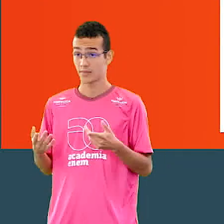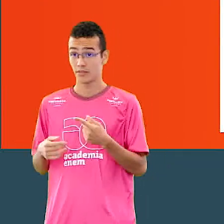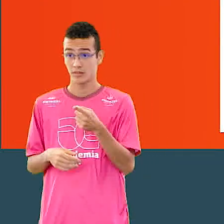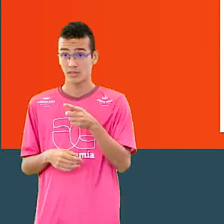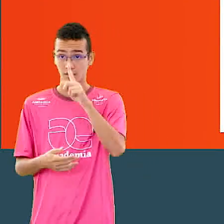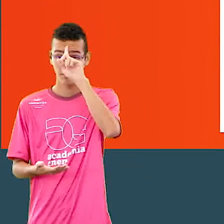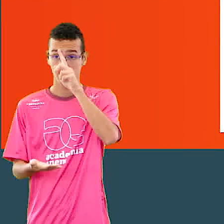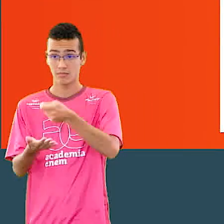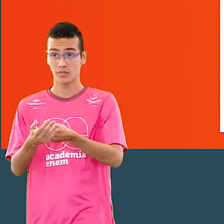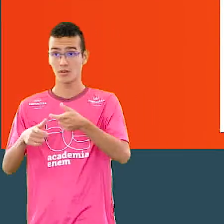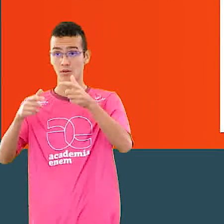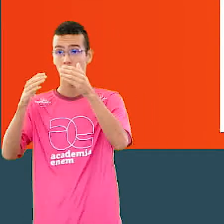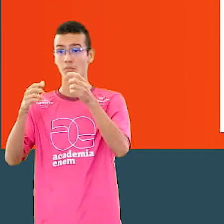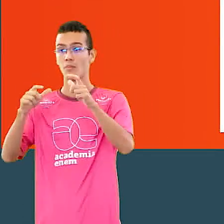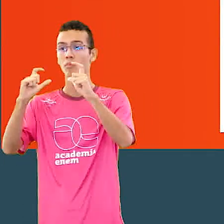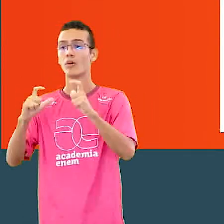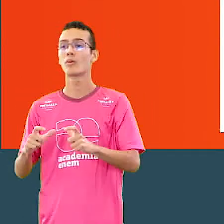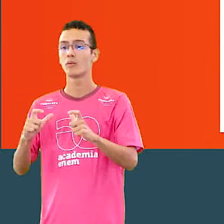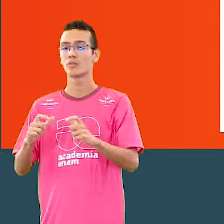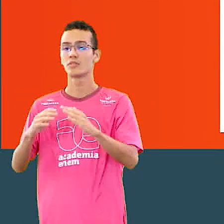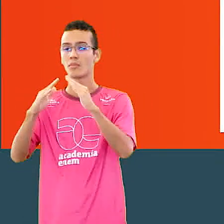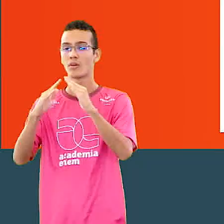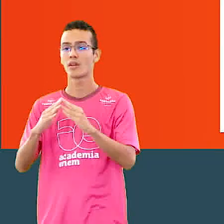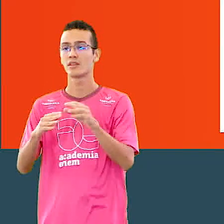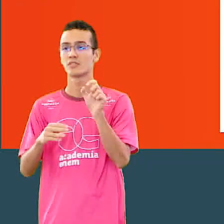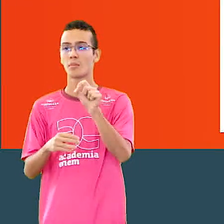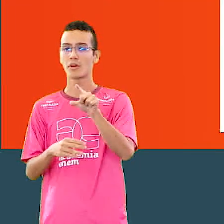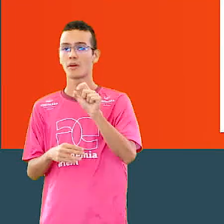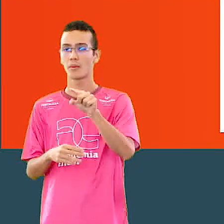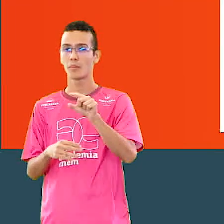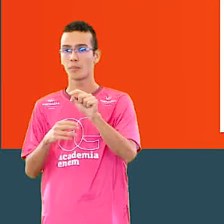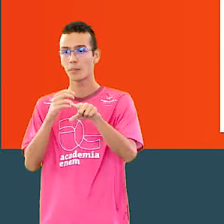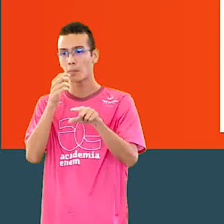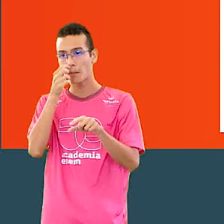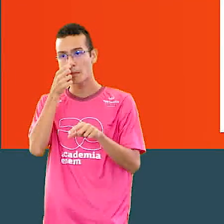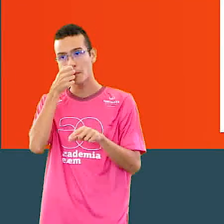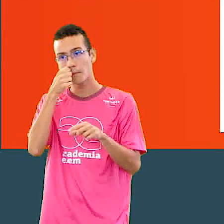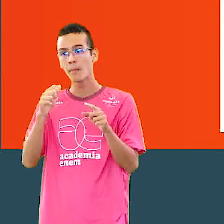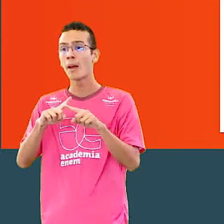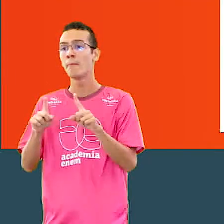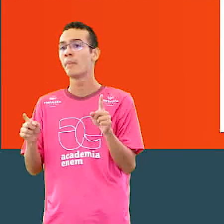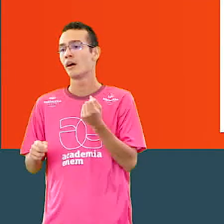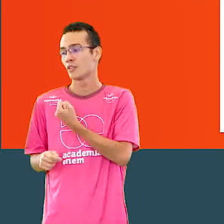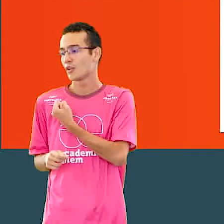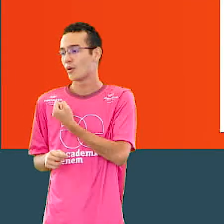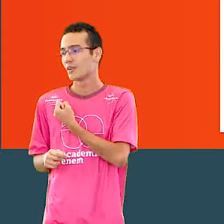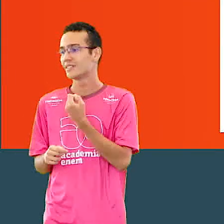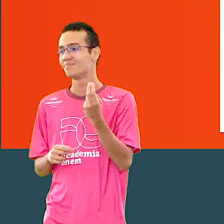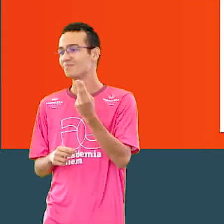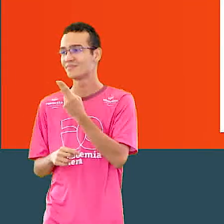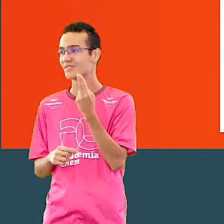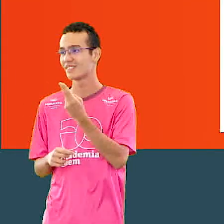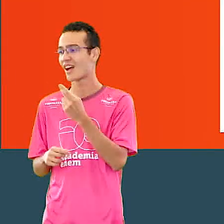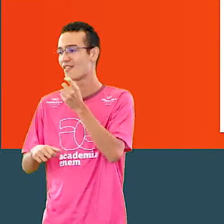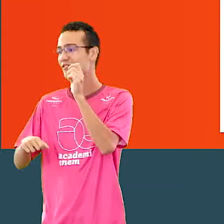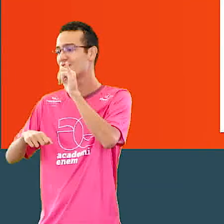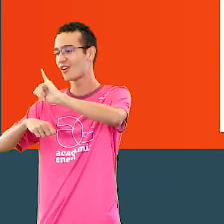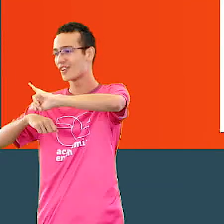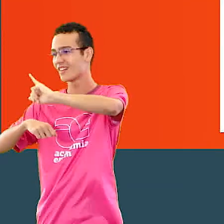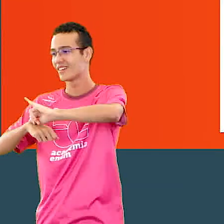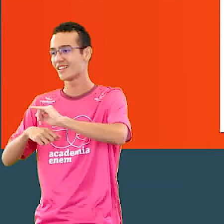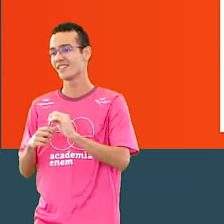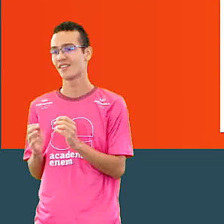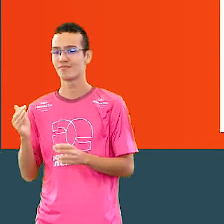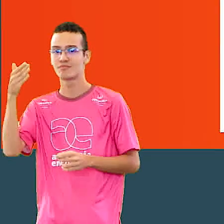em Sobral, porque a sua nota não deu para Fortaleza, mas deu para Sobral. Então, o seu